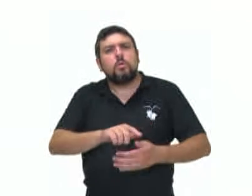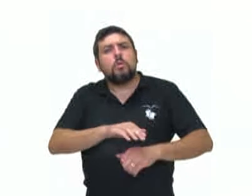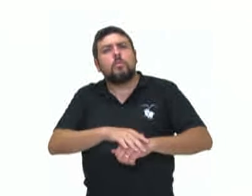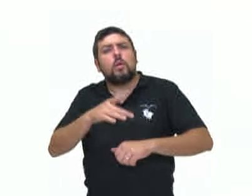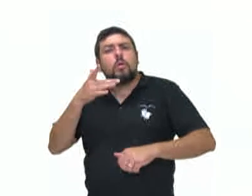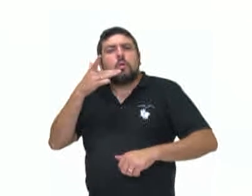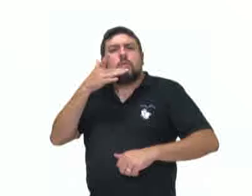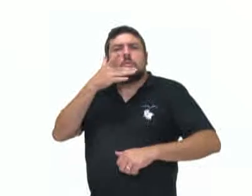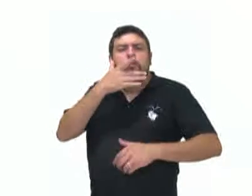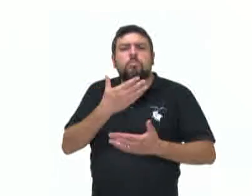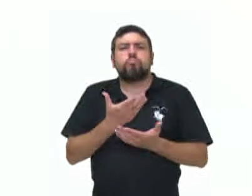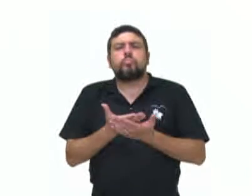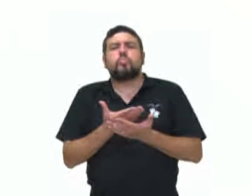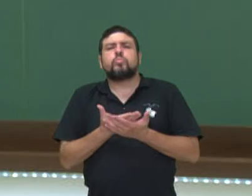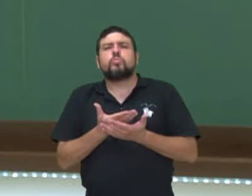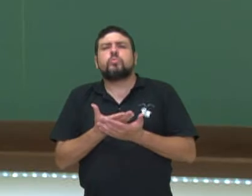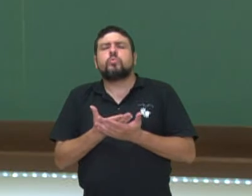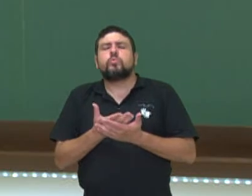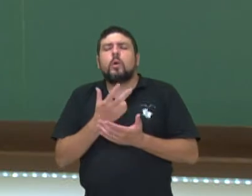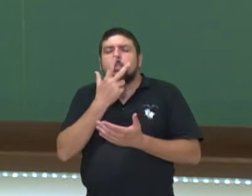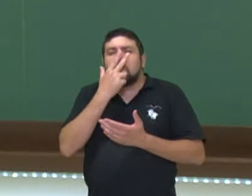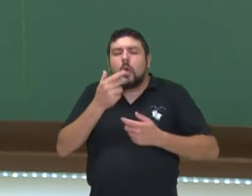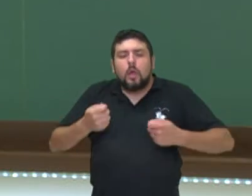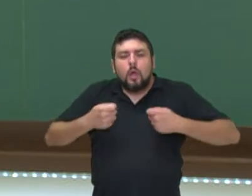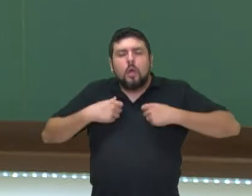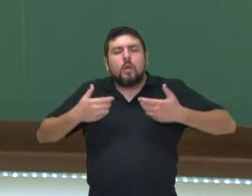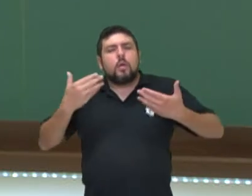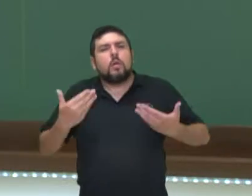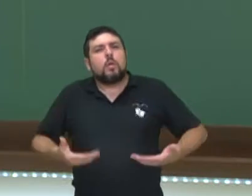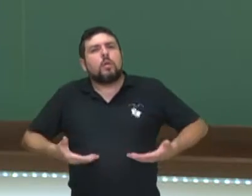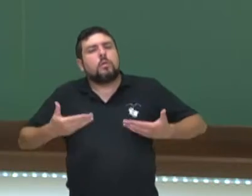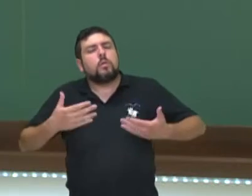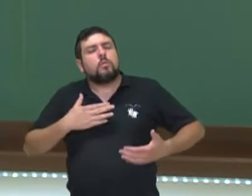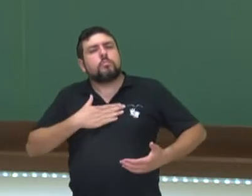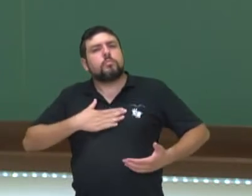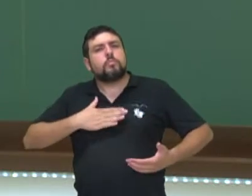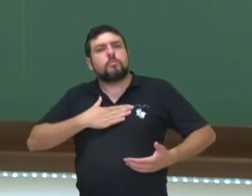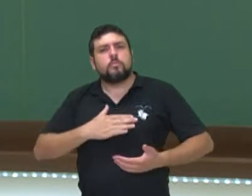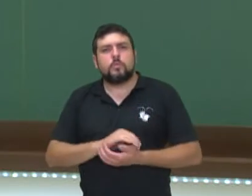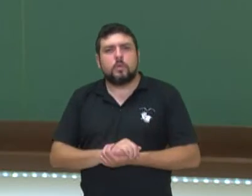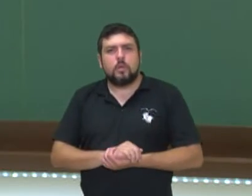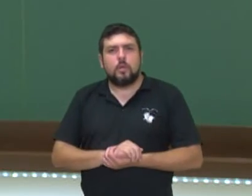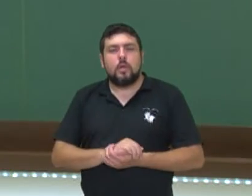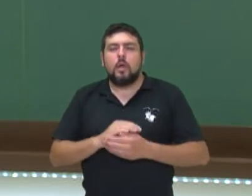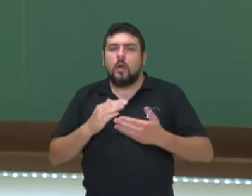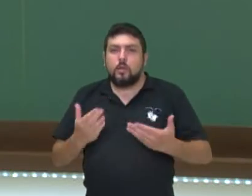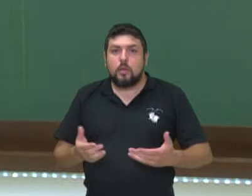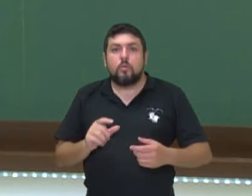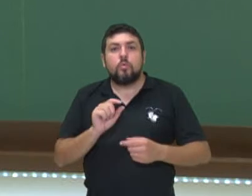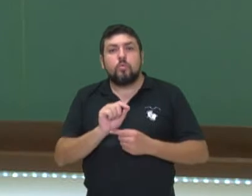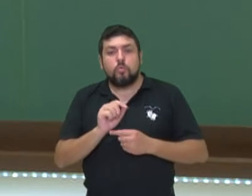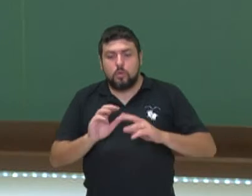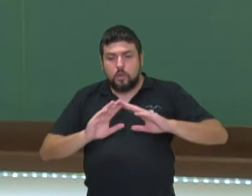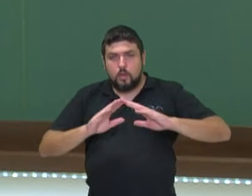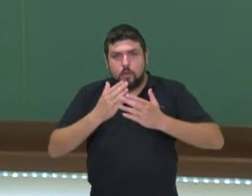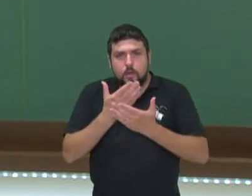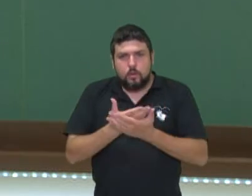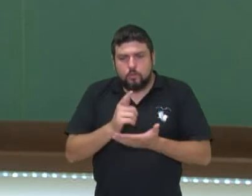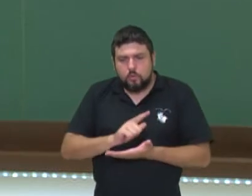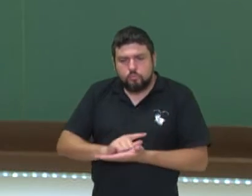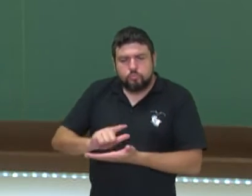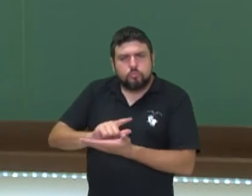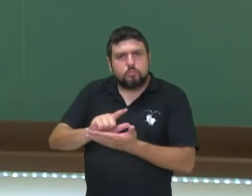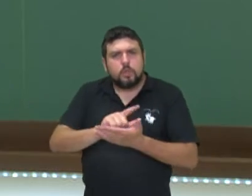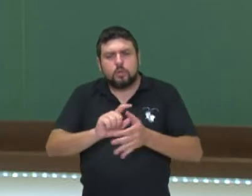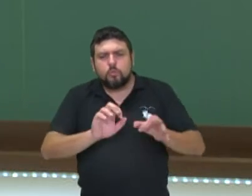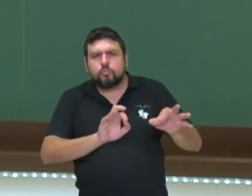estudar. Então, você tem essa conduta como uma regra, uma missão, uma lei para a sua vida, manter a escola limpa e organizada,